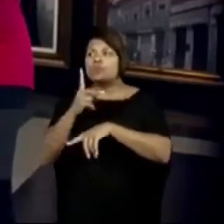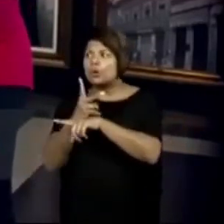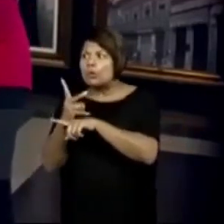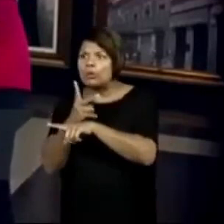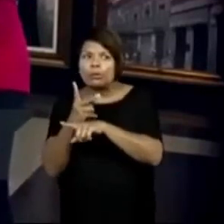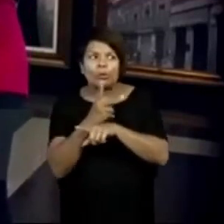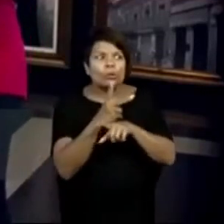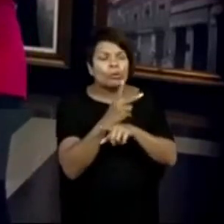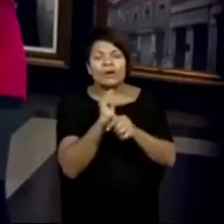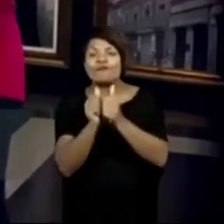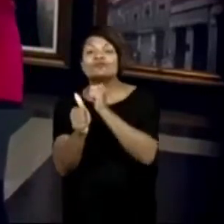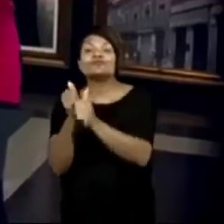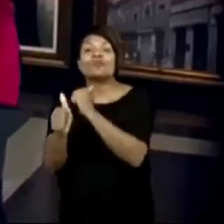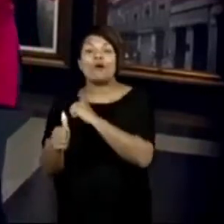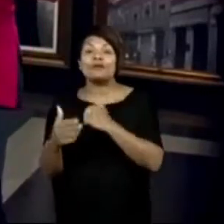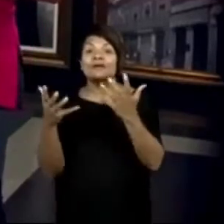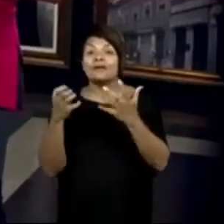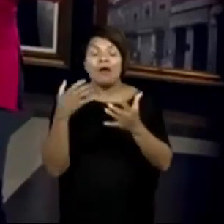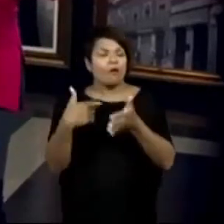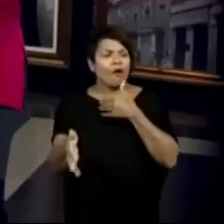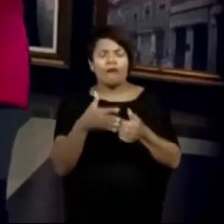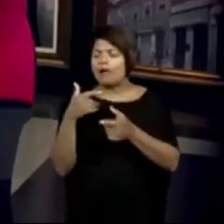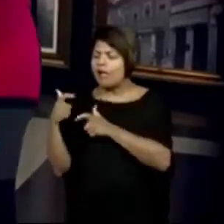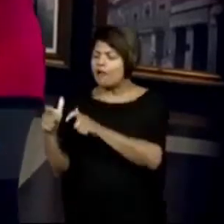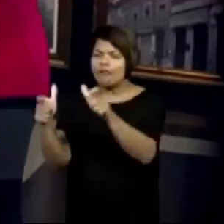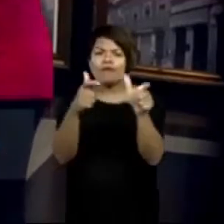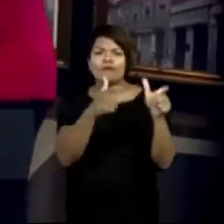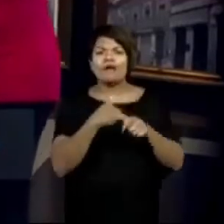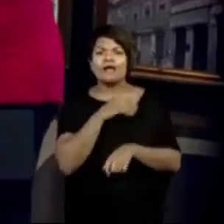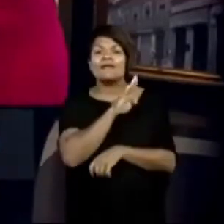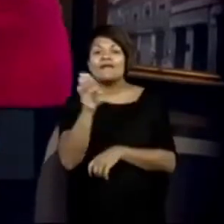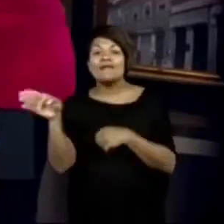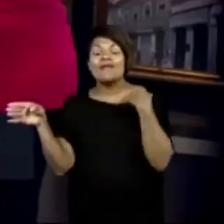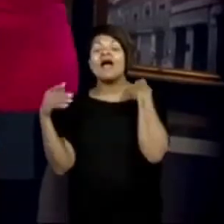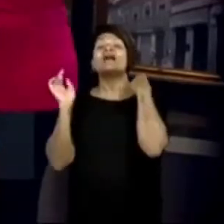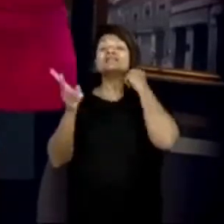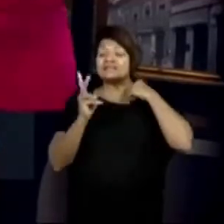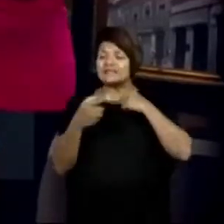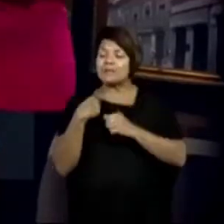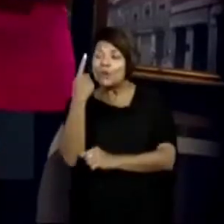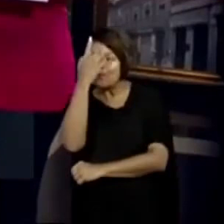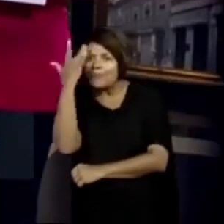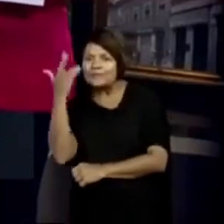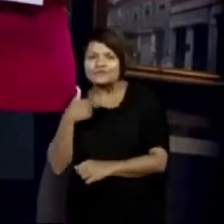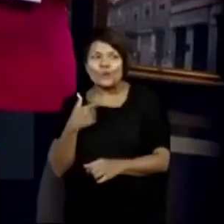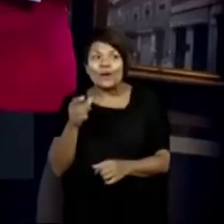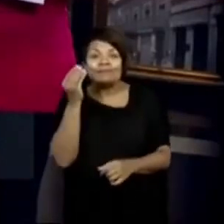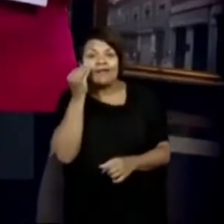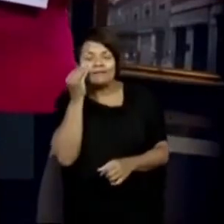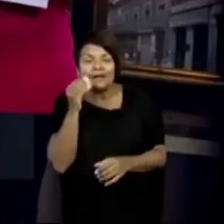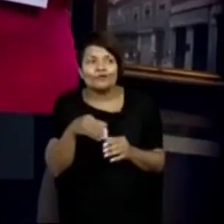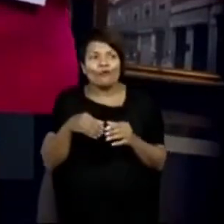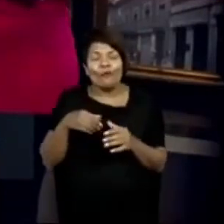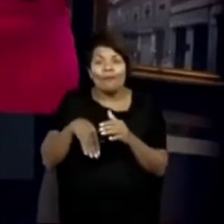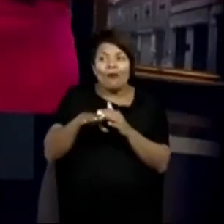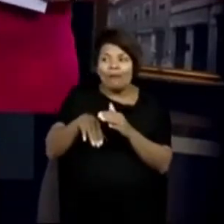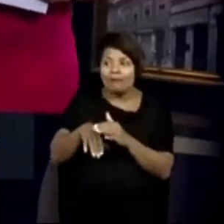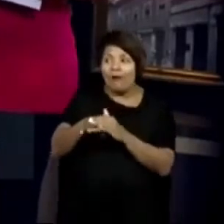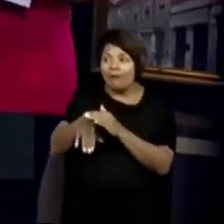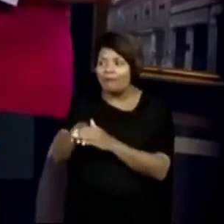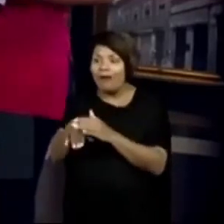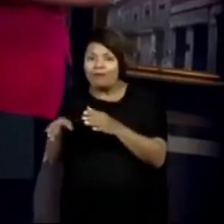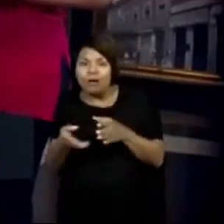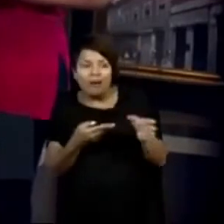em qualquer lugar que as pessoas iam, tinha sempre alguém ali tentando jogar esse esporte que